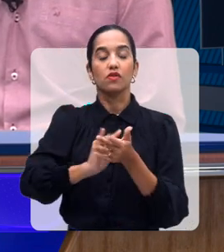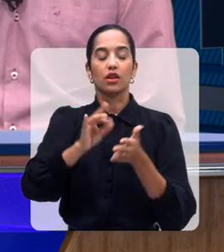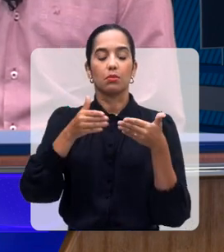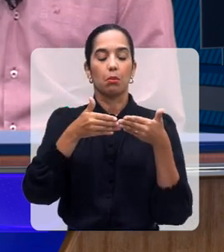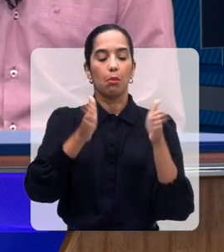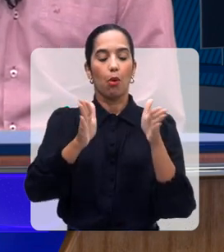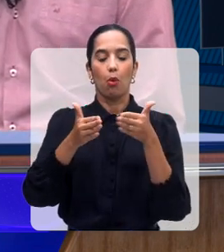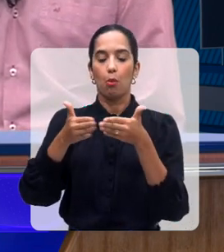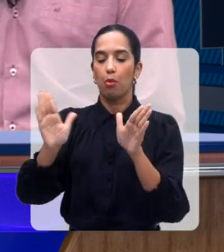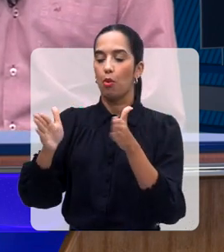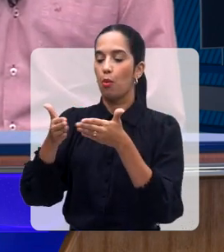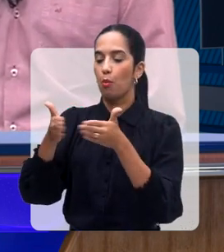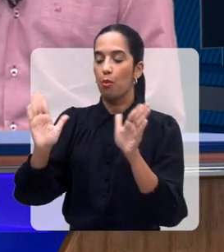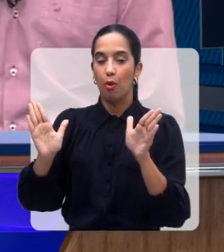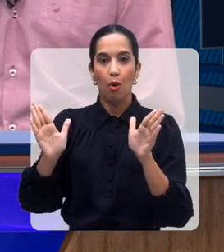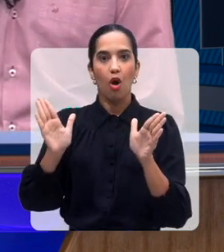portas,